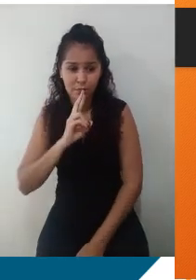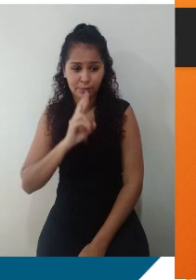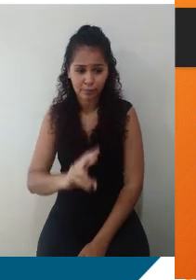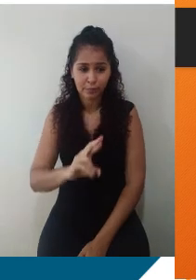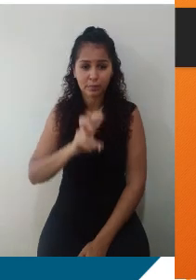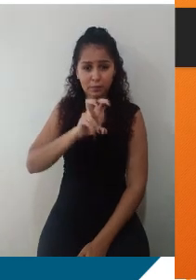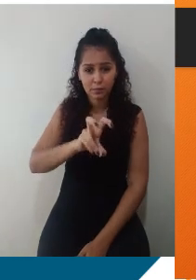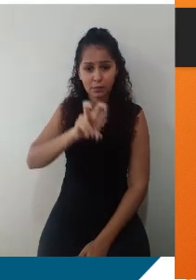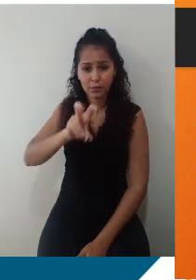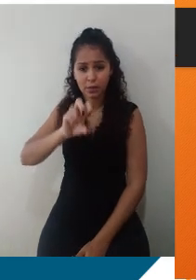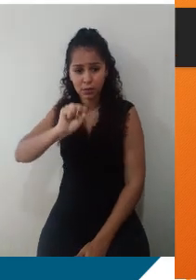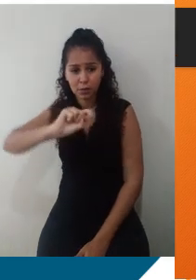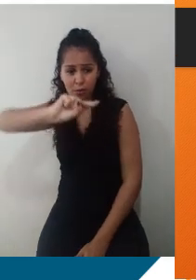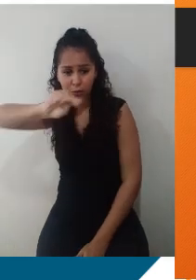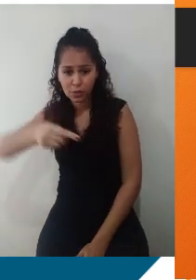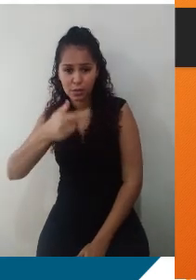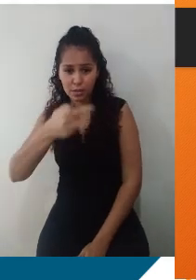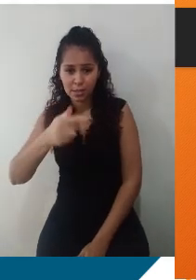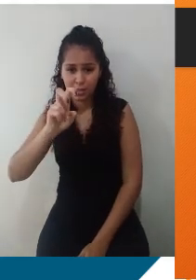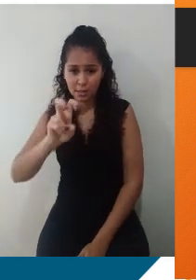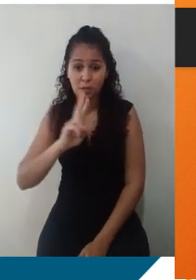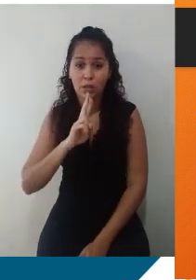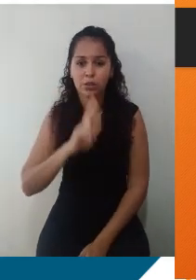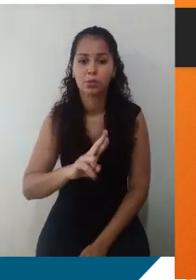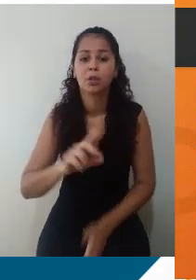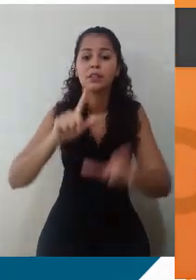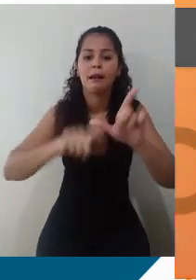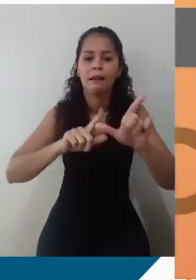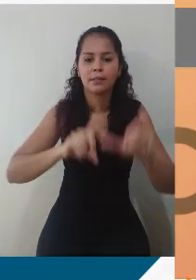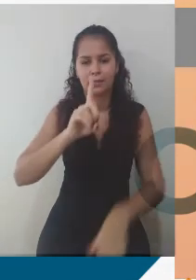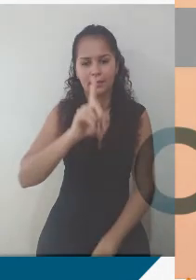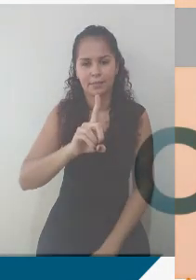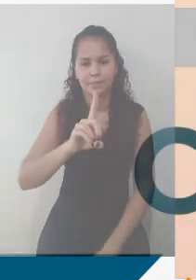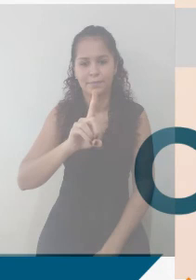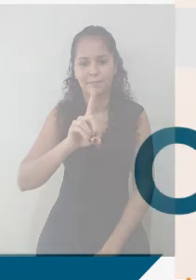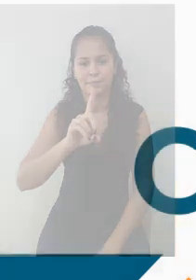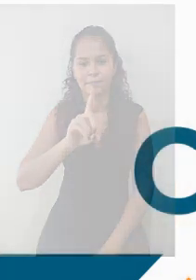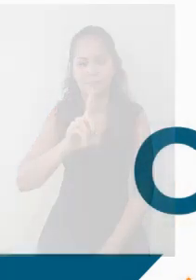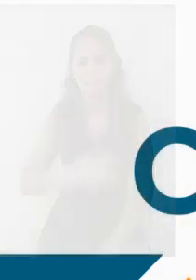558,75. Portanto, a resposta para essa questão é a letra D.